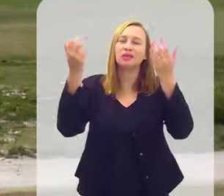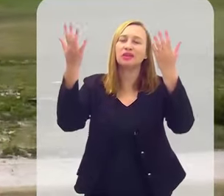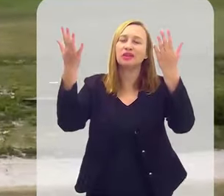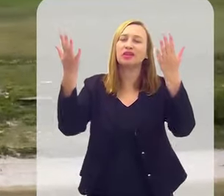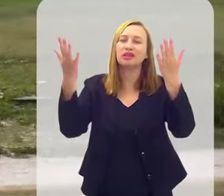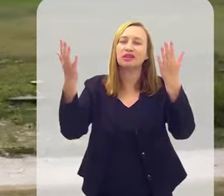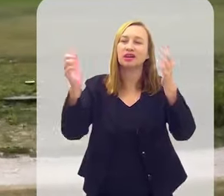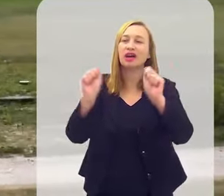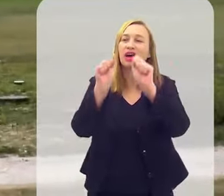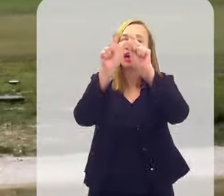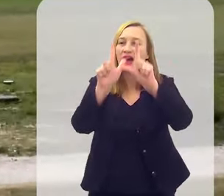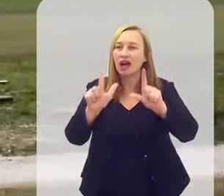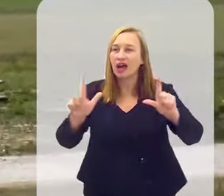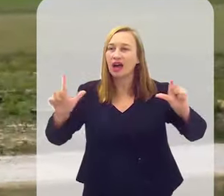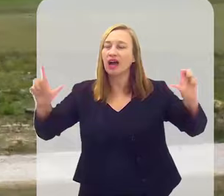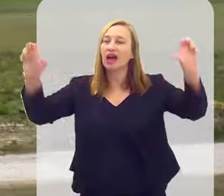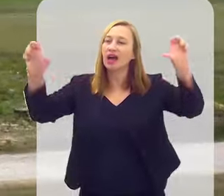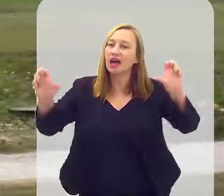aleluia